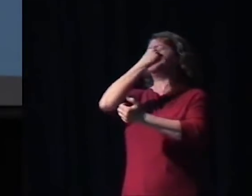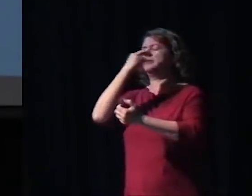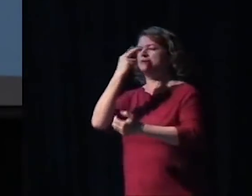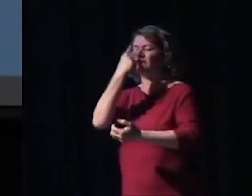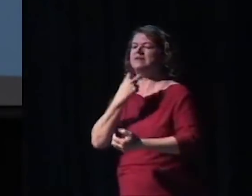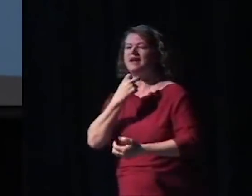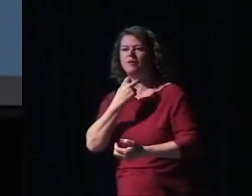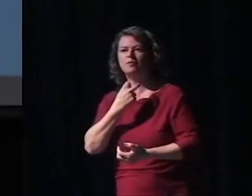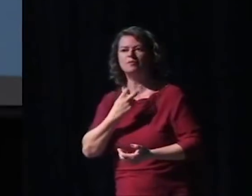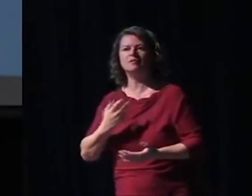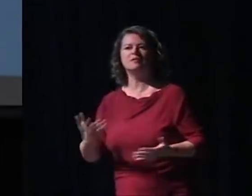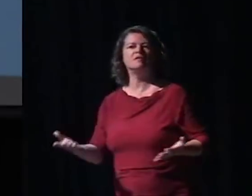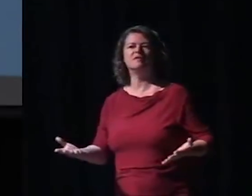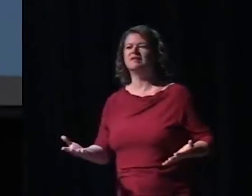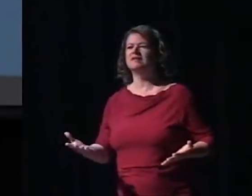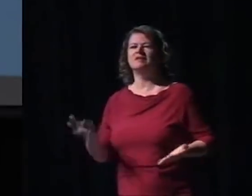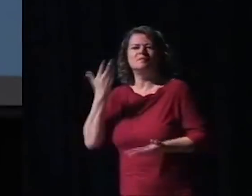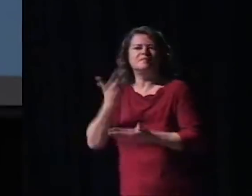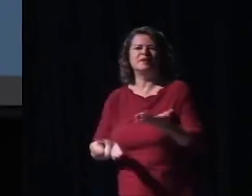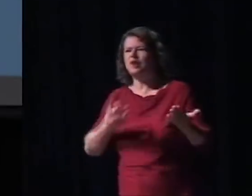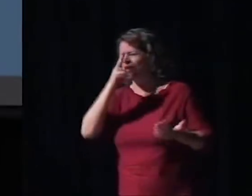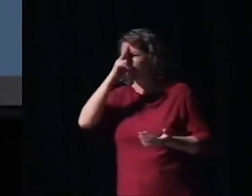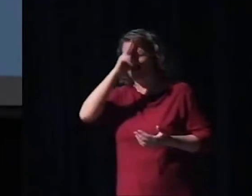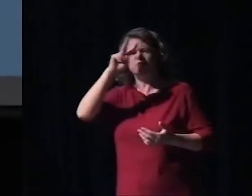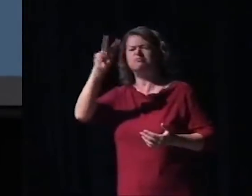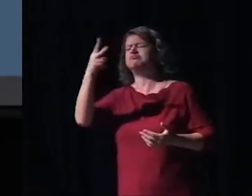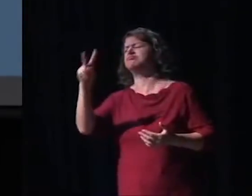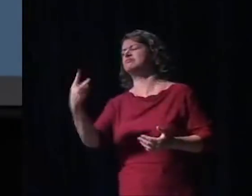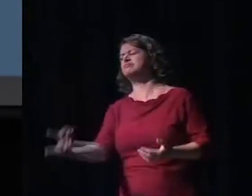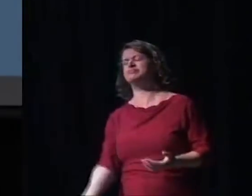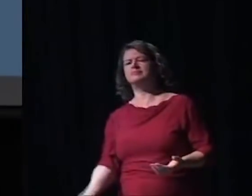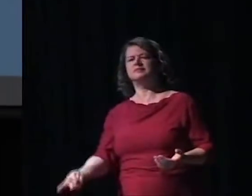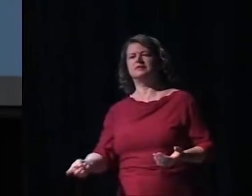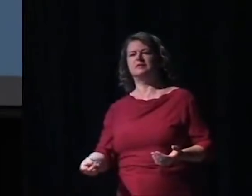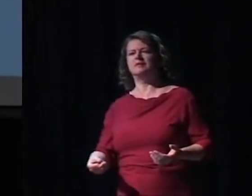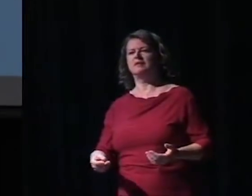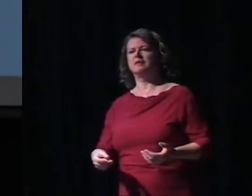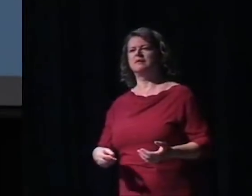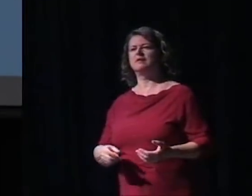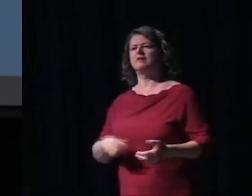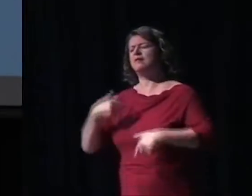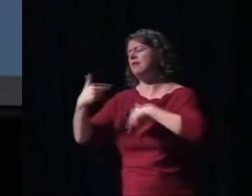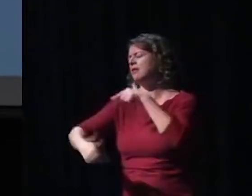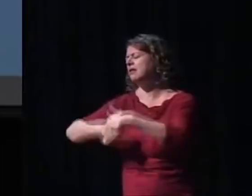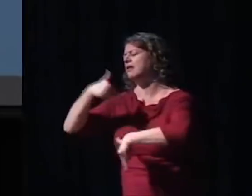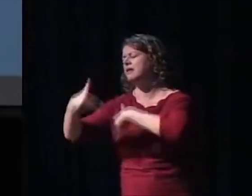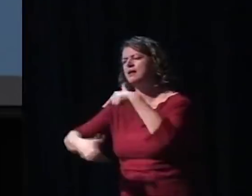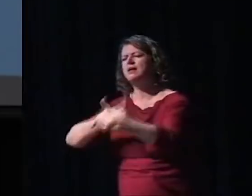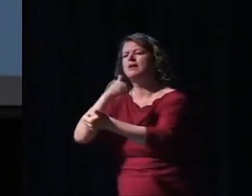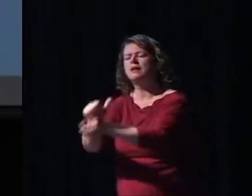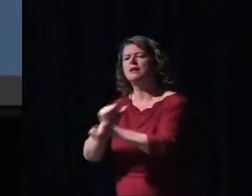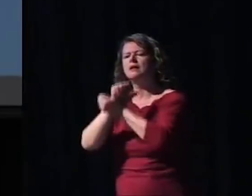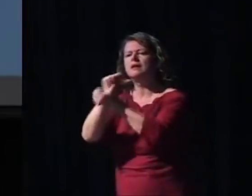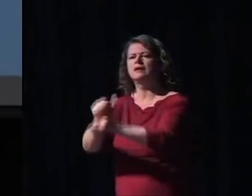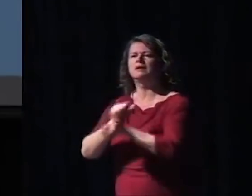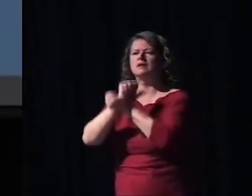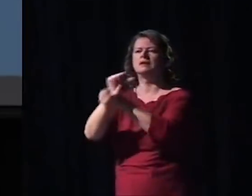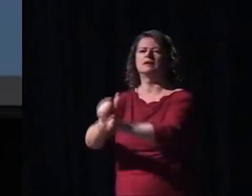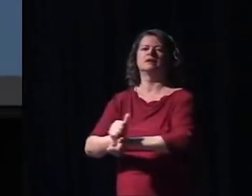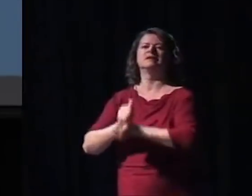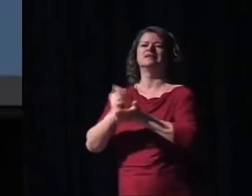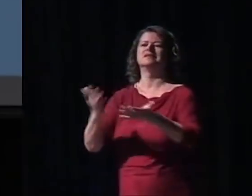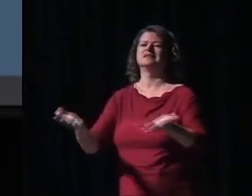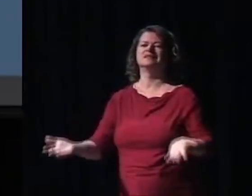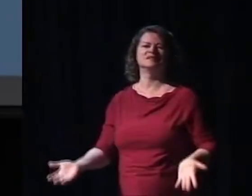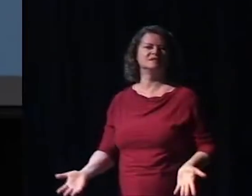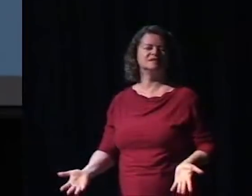homem que ficou impotente, um homem que ficou girando moinho, gastando suas forças em algo que não dava para ele